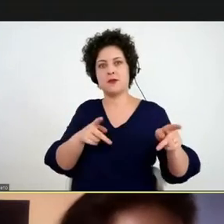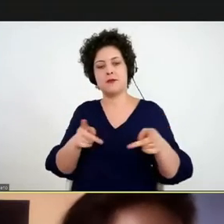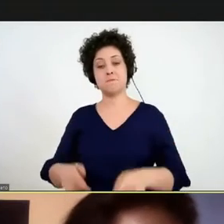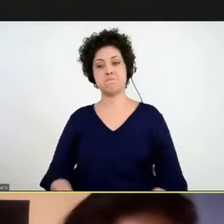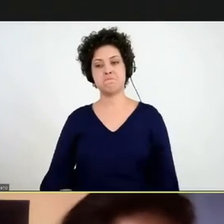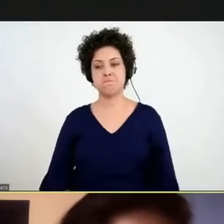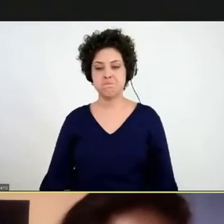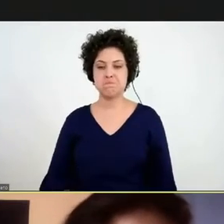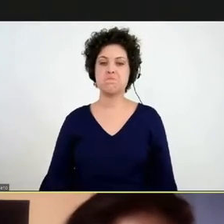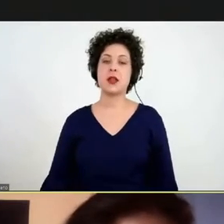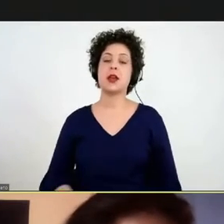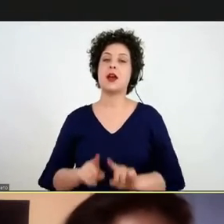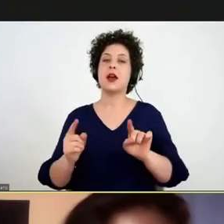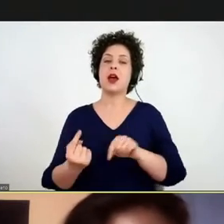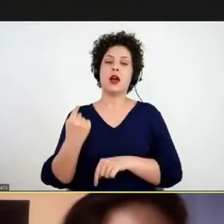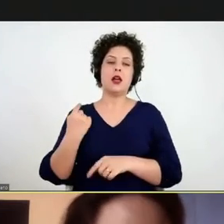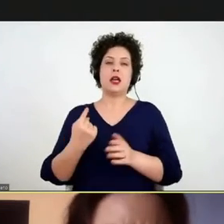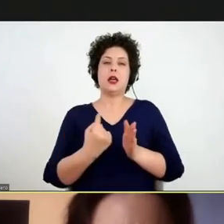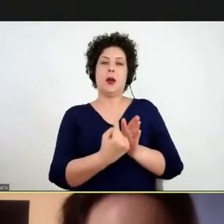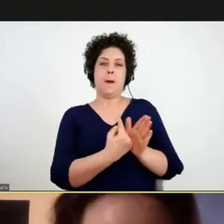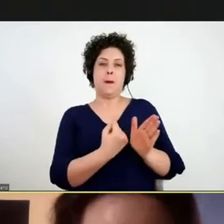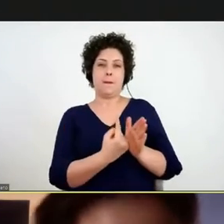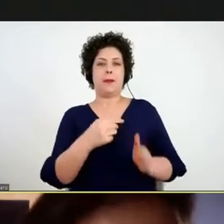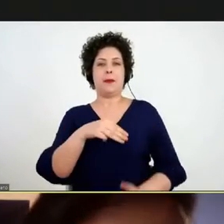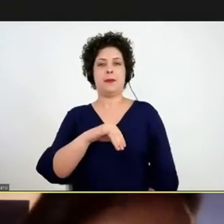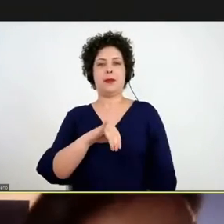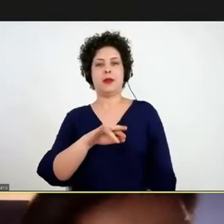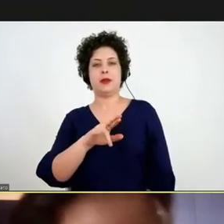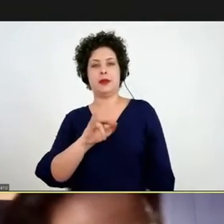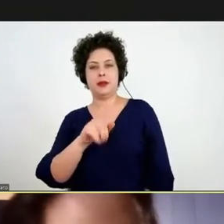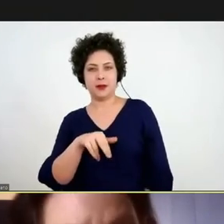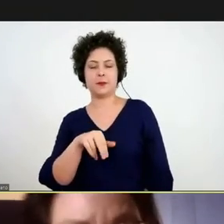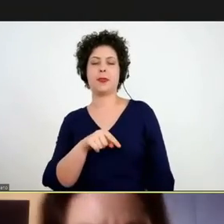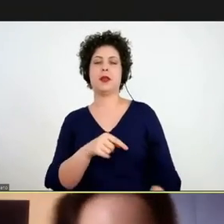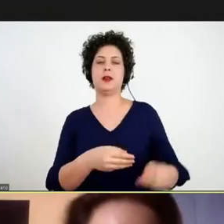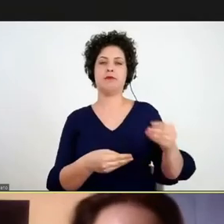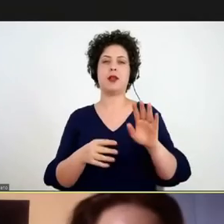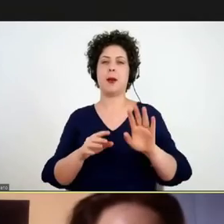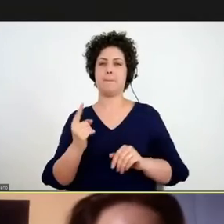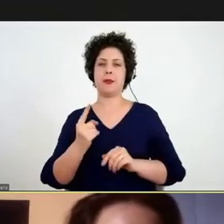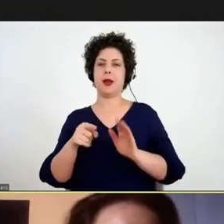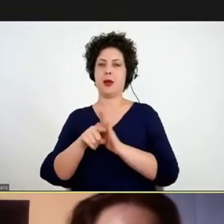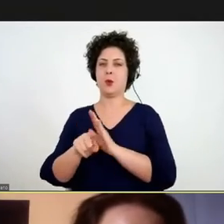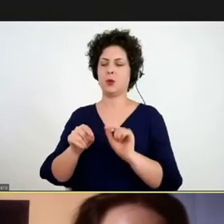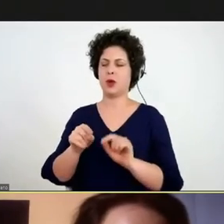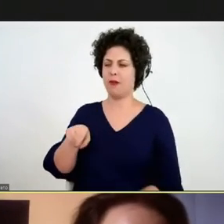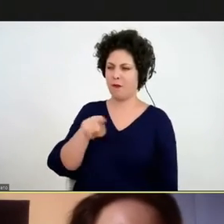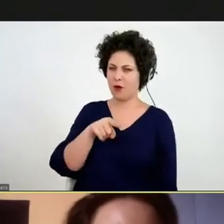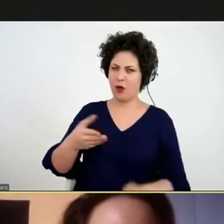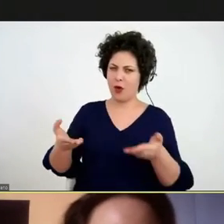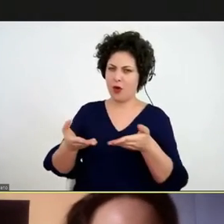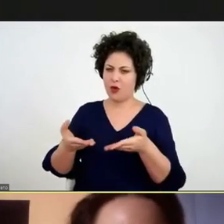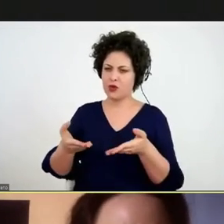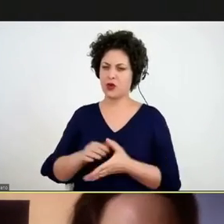Antes de falar uma pergunta da Miriam Mangueira, eu queria perguntar assim, vocês atualmente, vocês